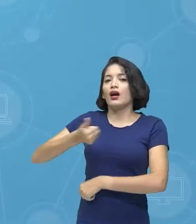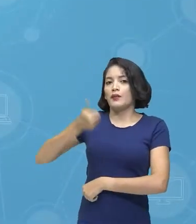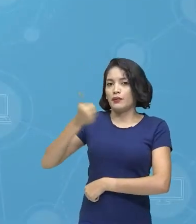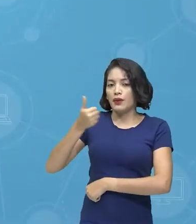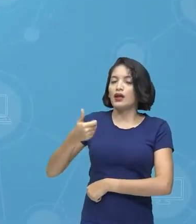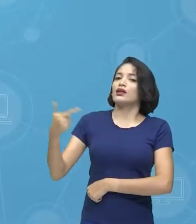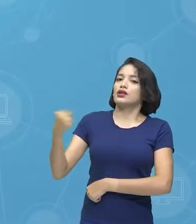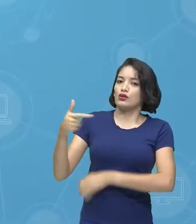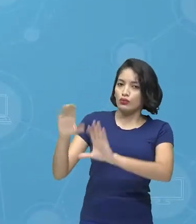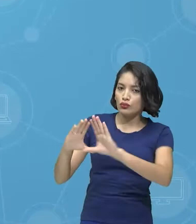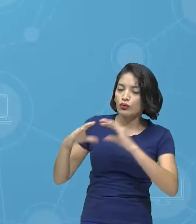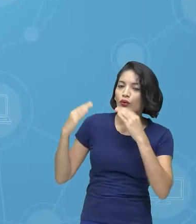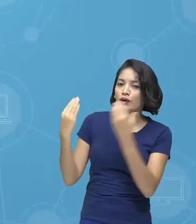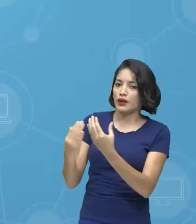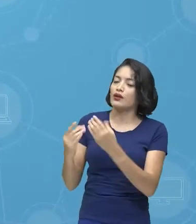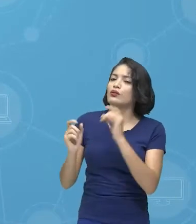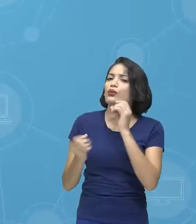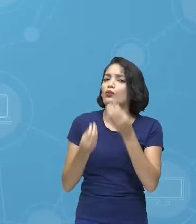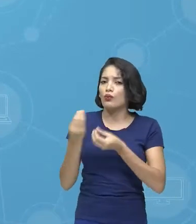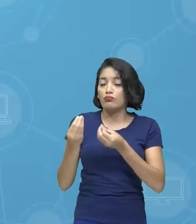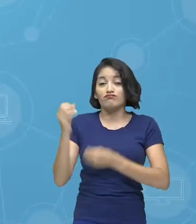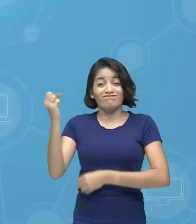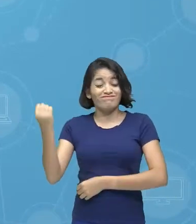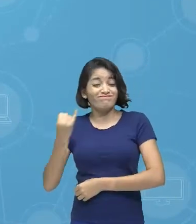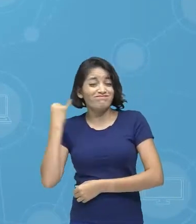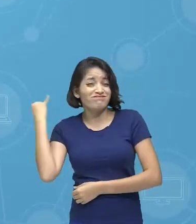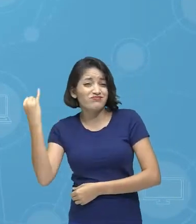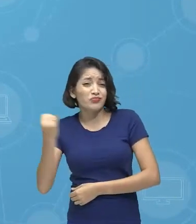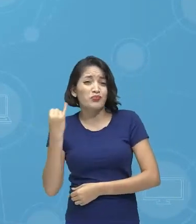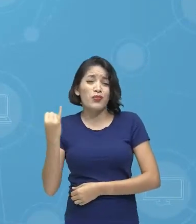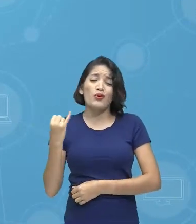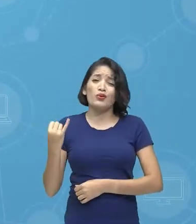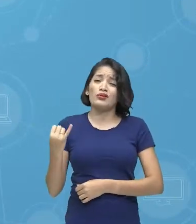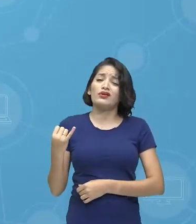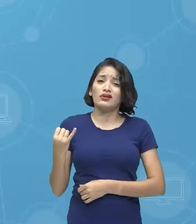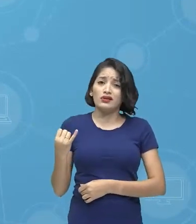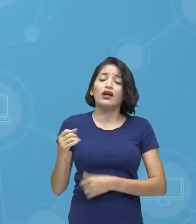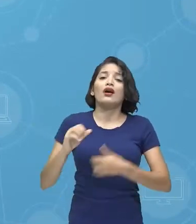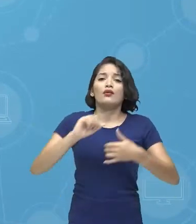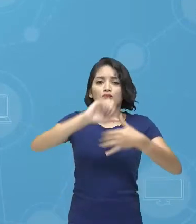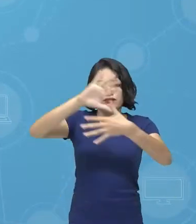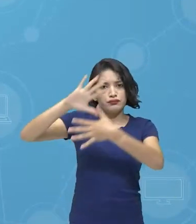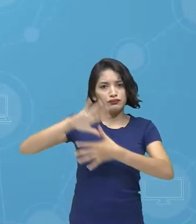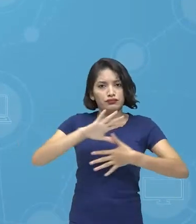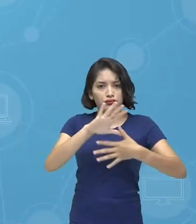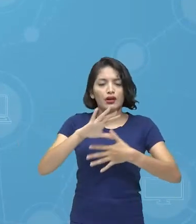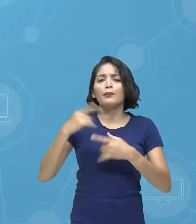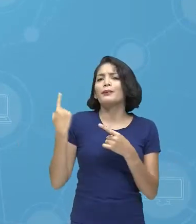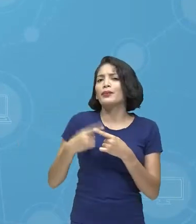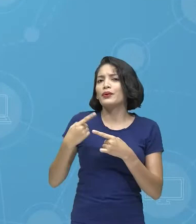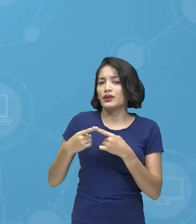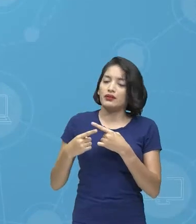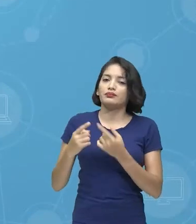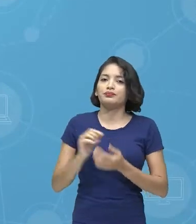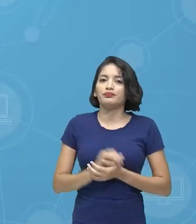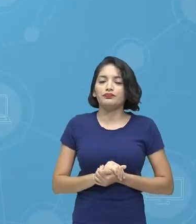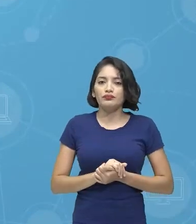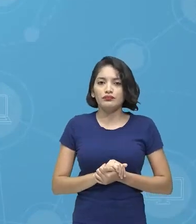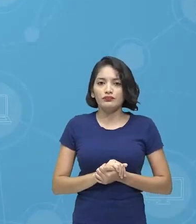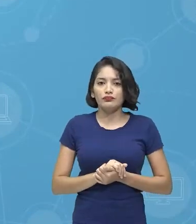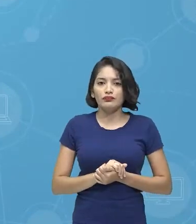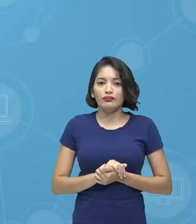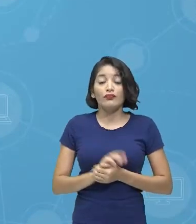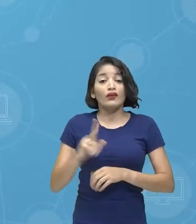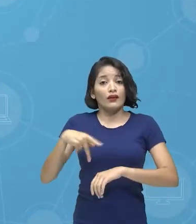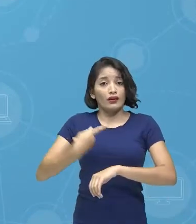congresso, do segundo congresso, eles vão ser fundamentais, inclusive, para o restante do continente americano. Porque o que acontece? A partir